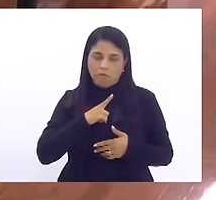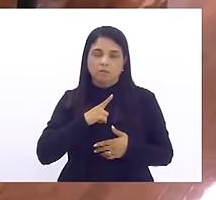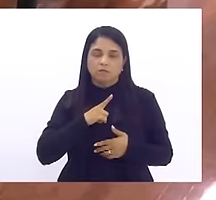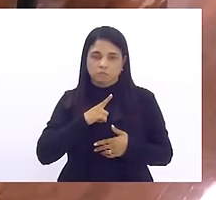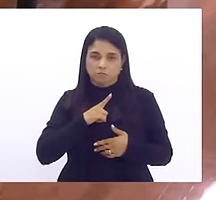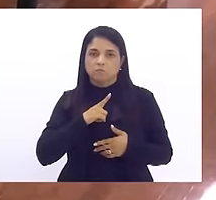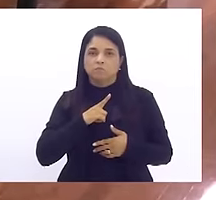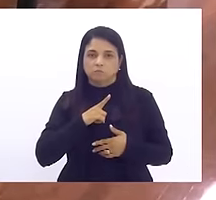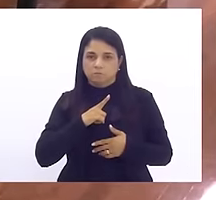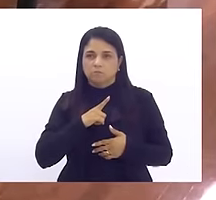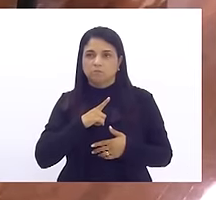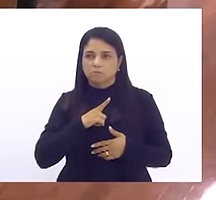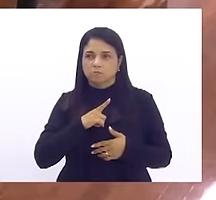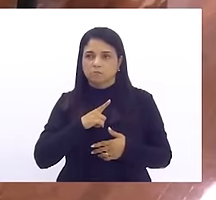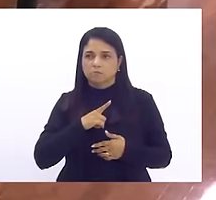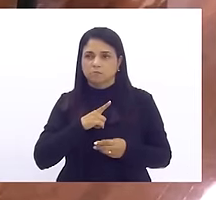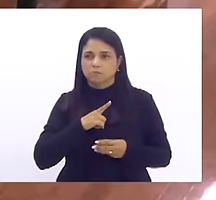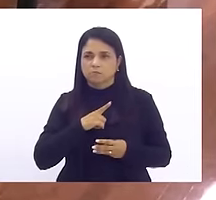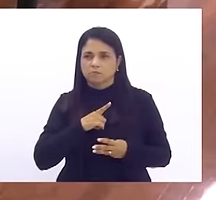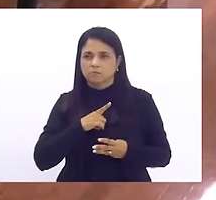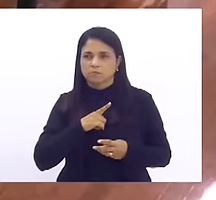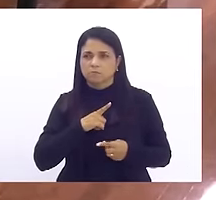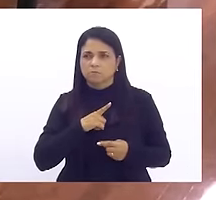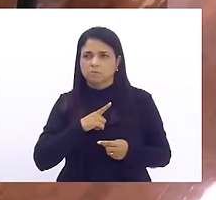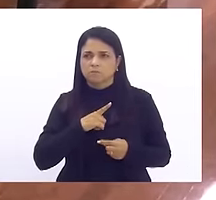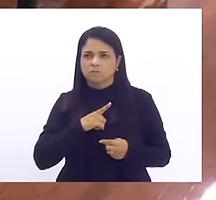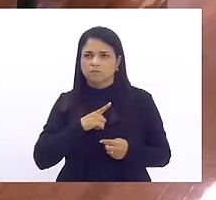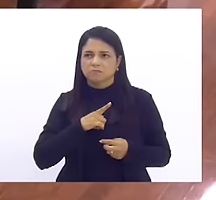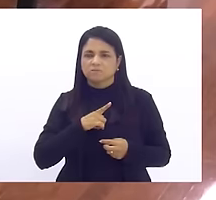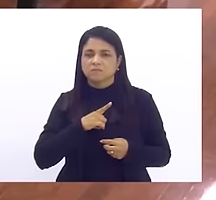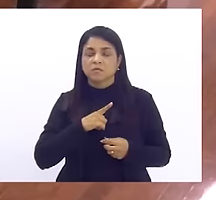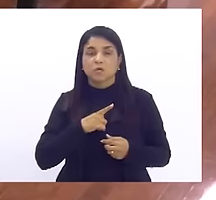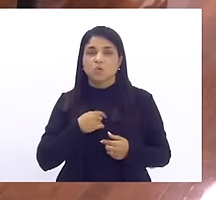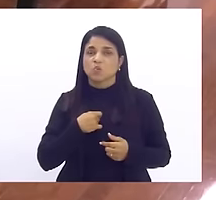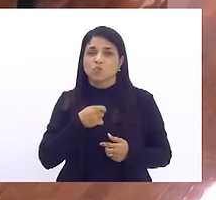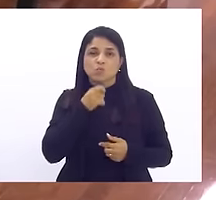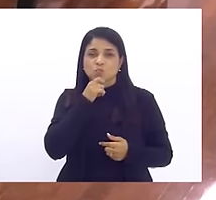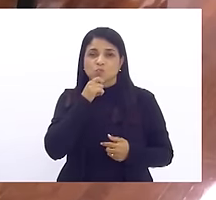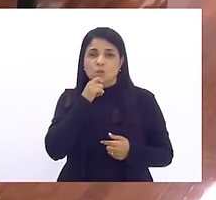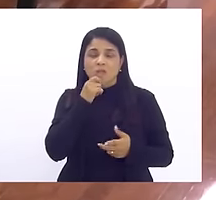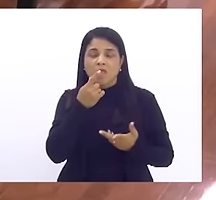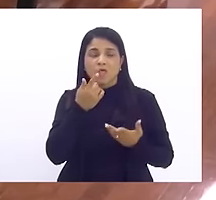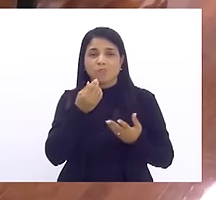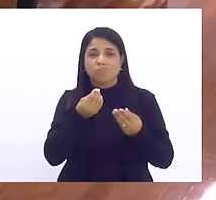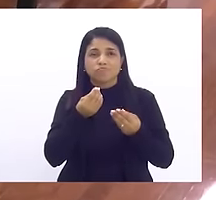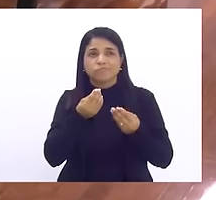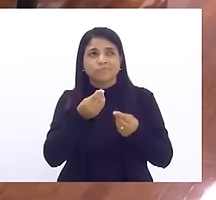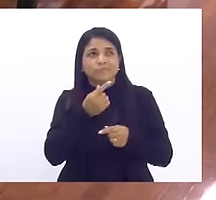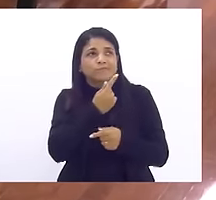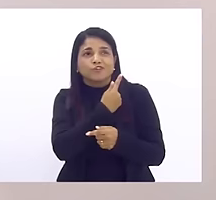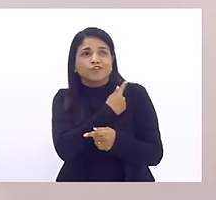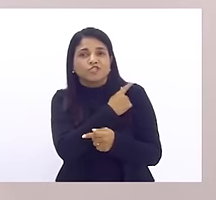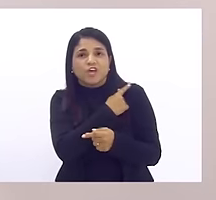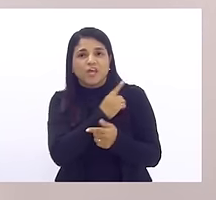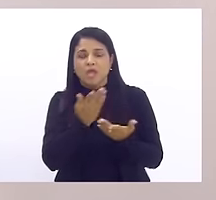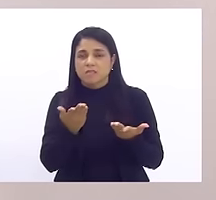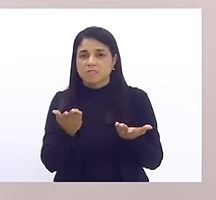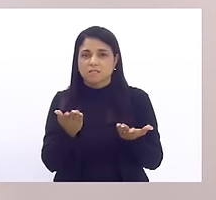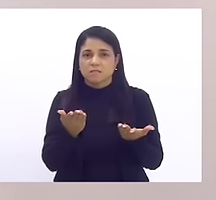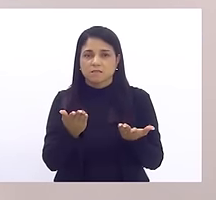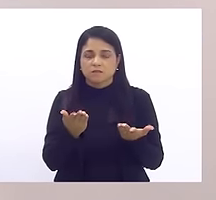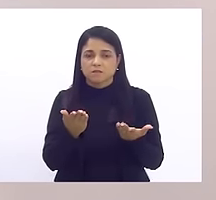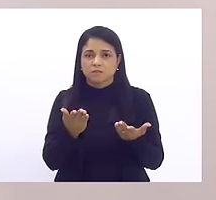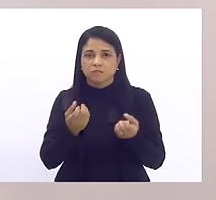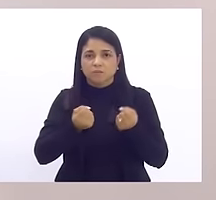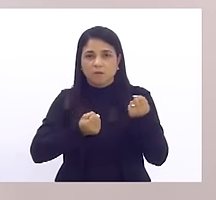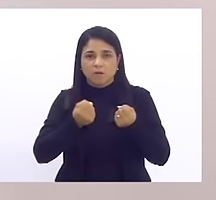ao mesmo tempo eu não consigo é porque eu não tenho ingerência sobre essa questão de veículos a senhora não soube responder nenhuma pergunta nessa